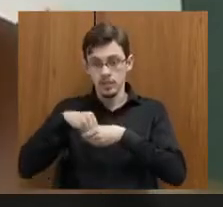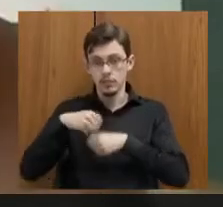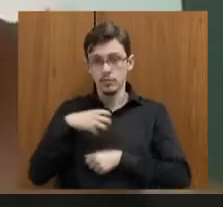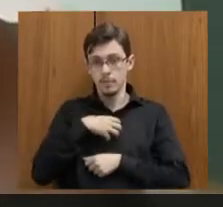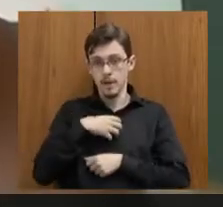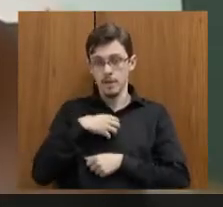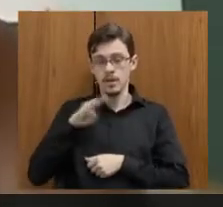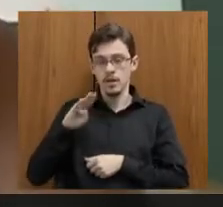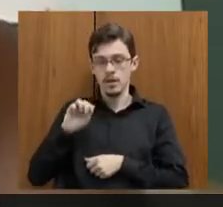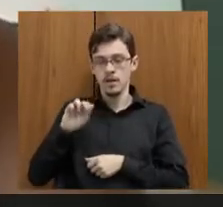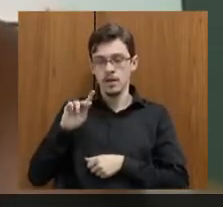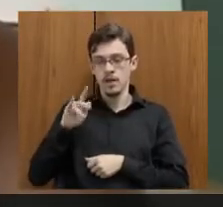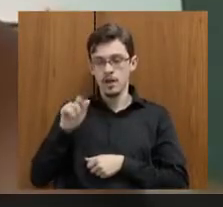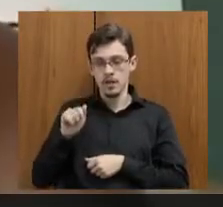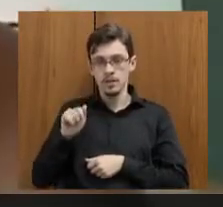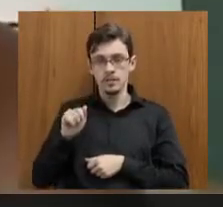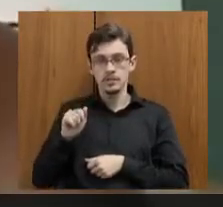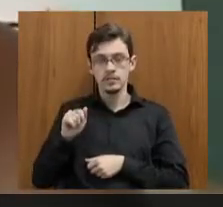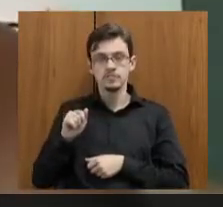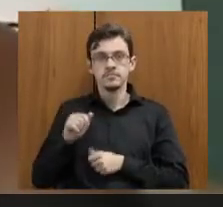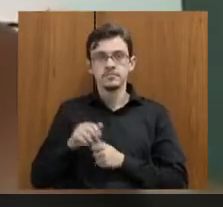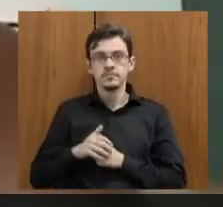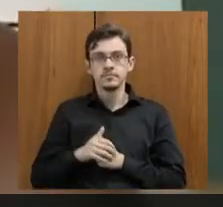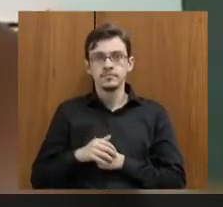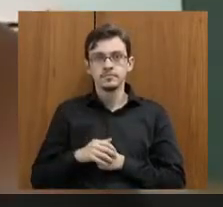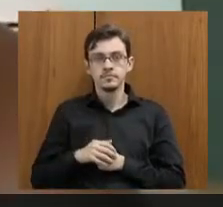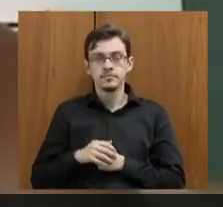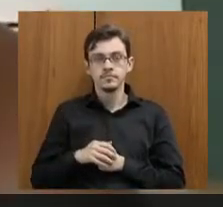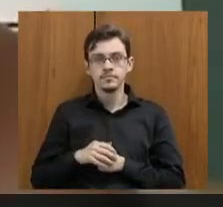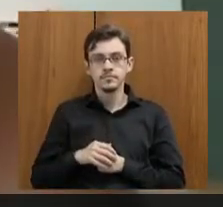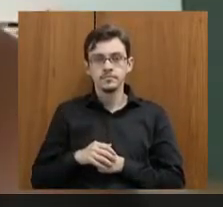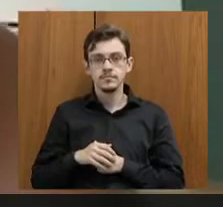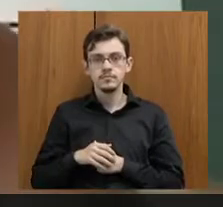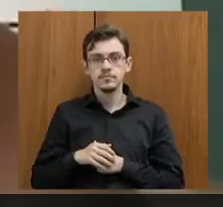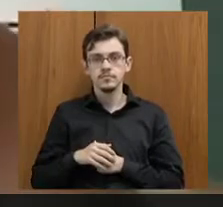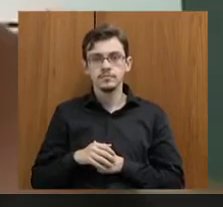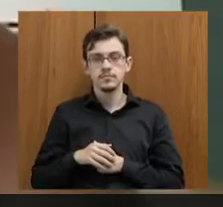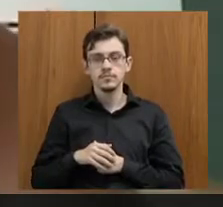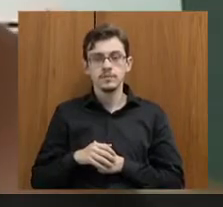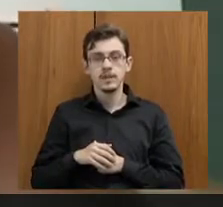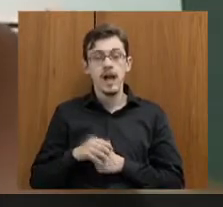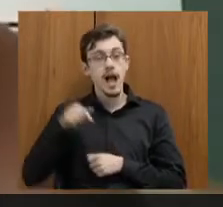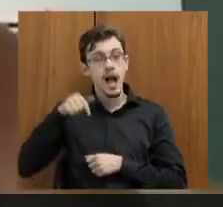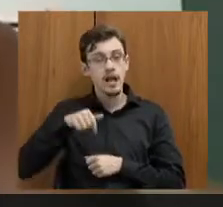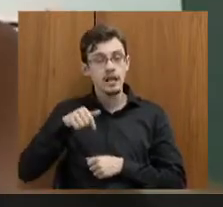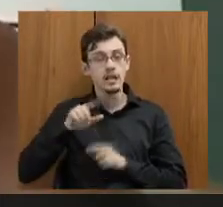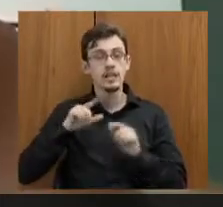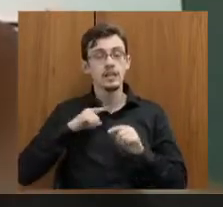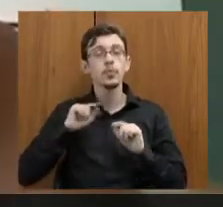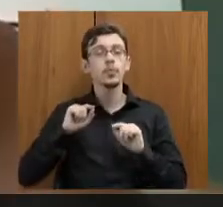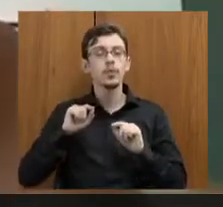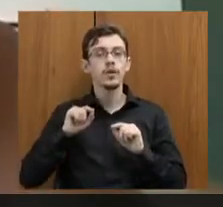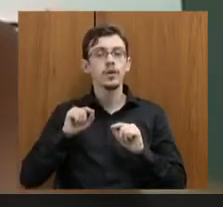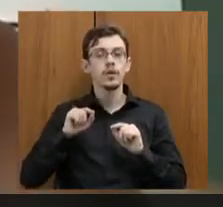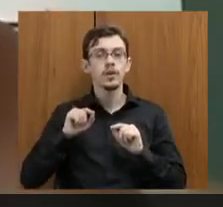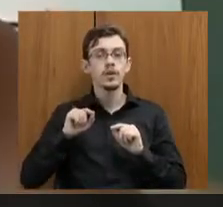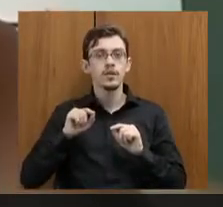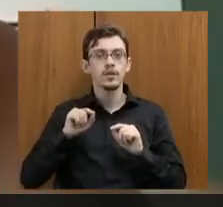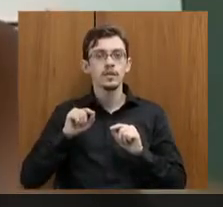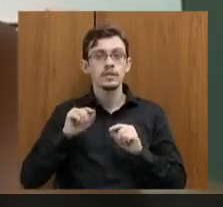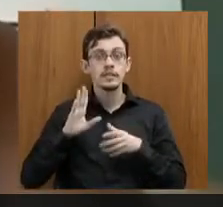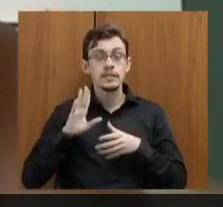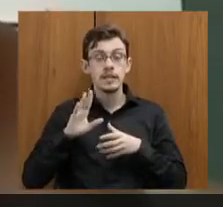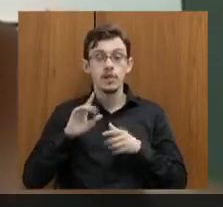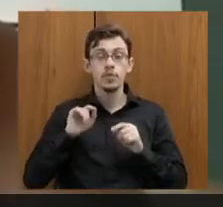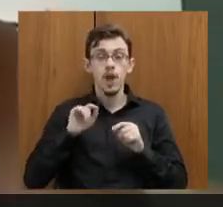além de Federal que reza todos os dentes Federados aqui do nosso país e necessariamente prevê dentro da